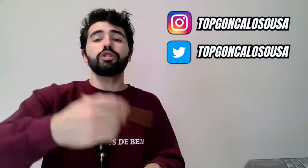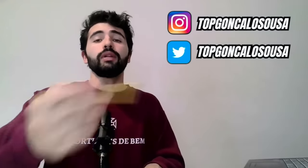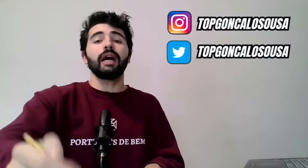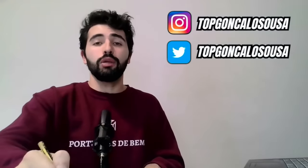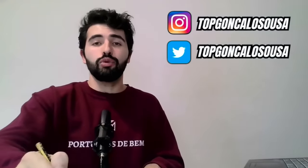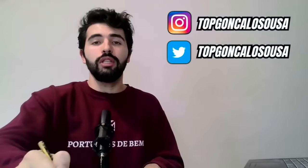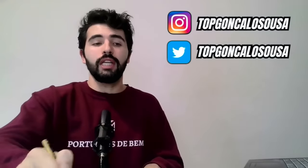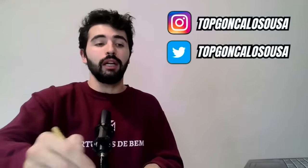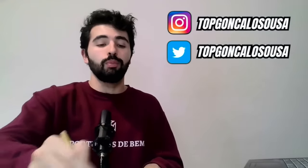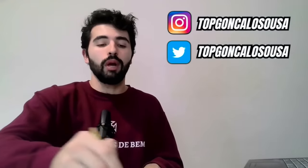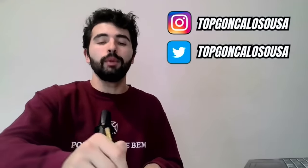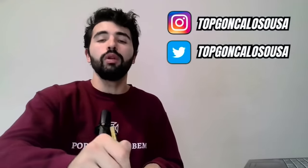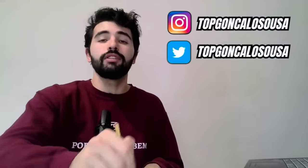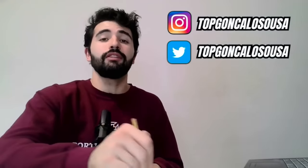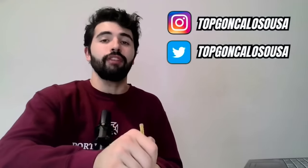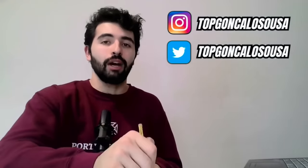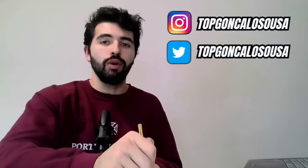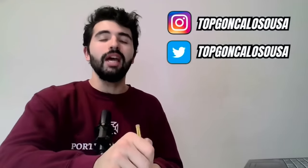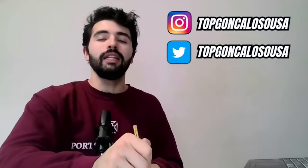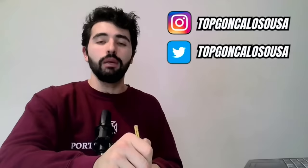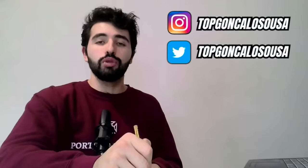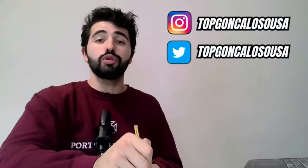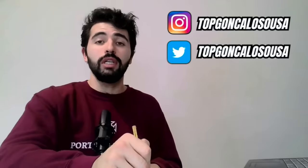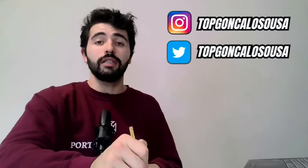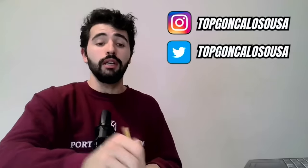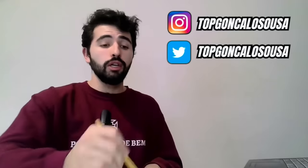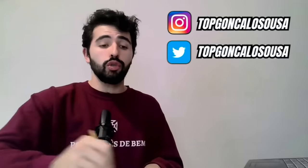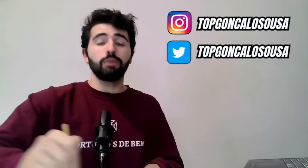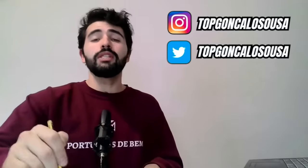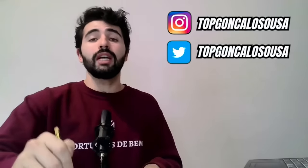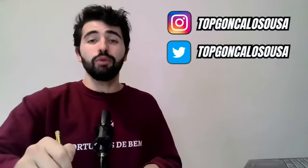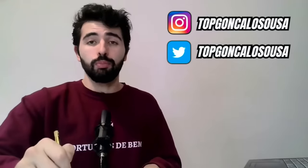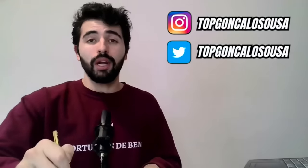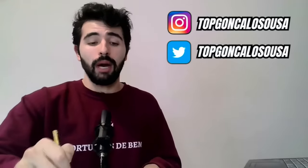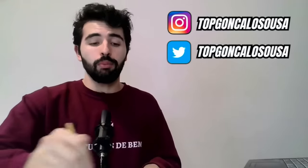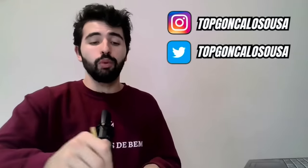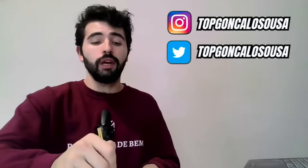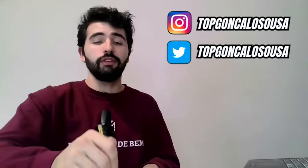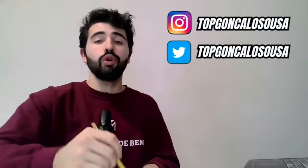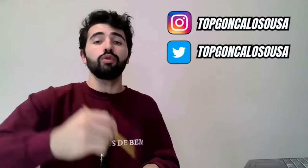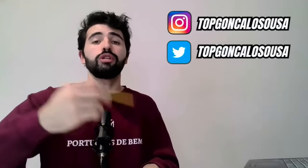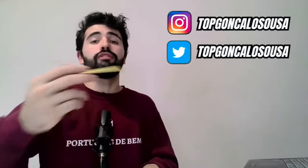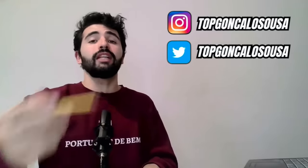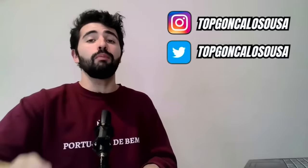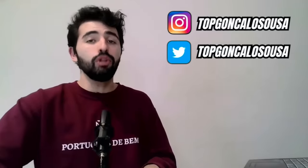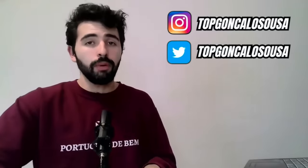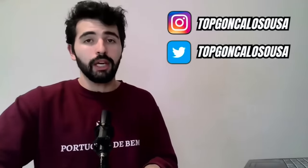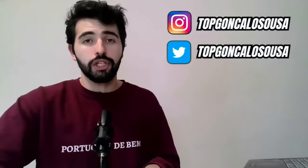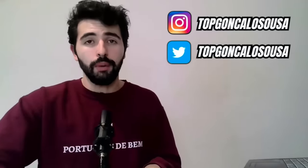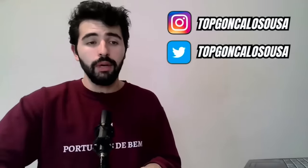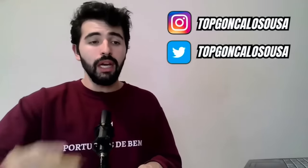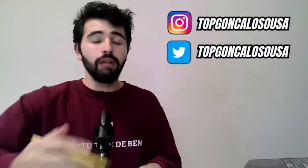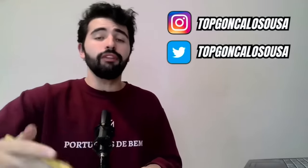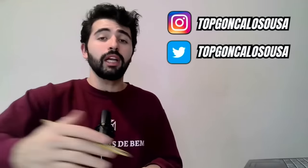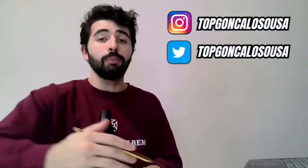não responder à questão judicial e do programa do olivver ser fraco em termos de Justiça só que depois acabou-se por queimar porque o André Ventura conseguiu fintar muito bem a